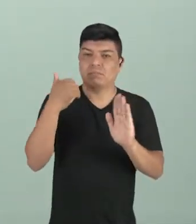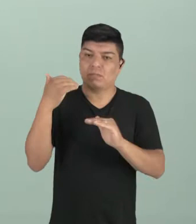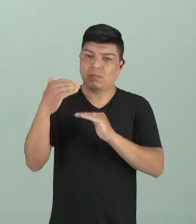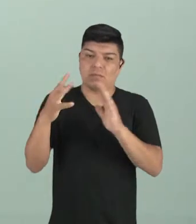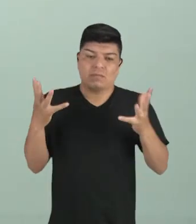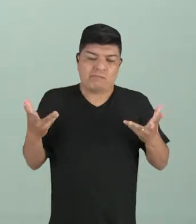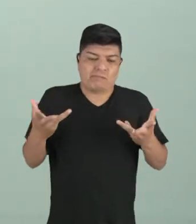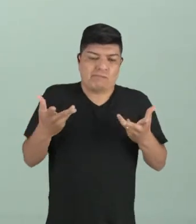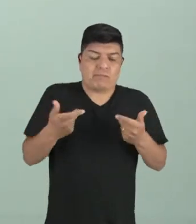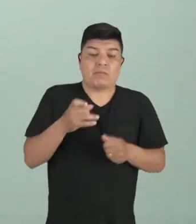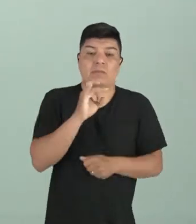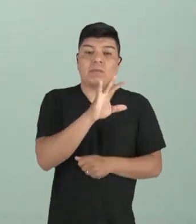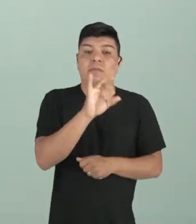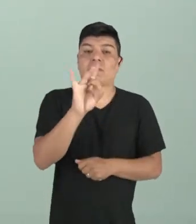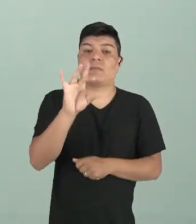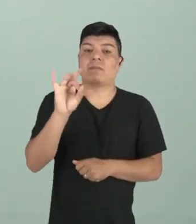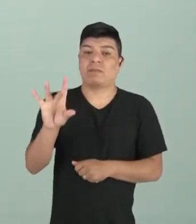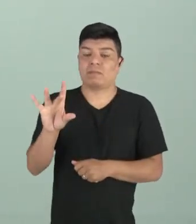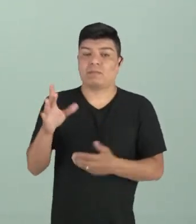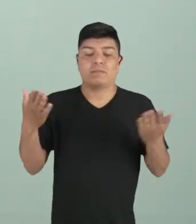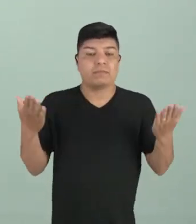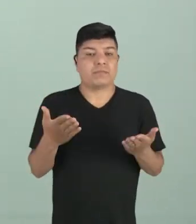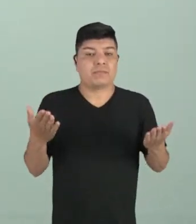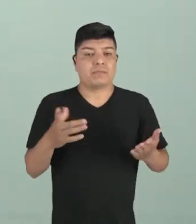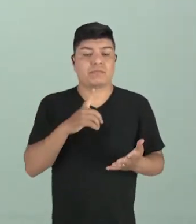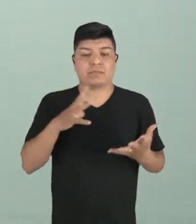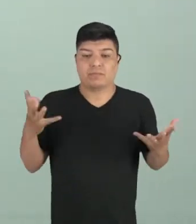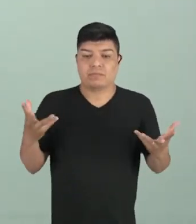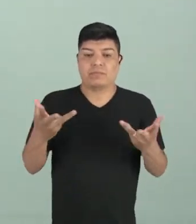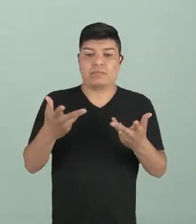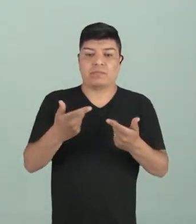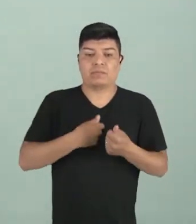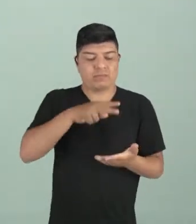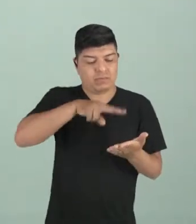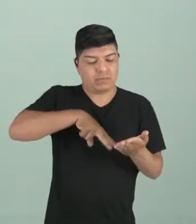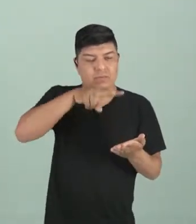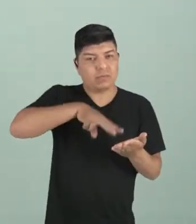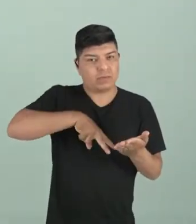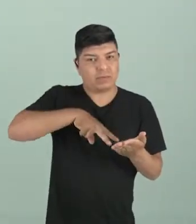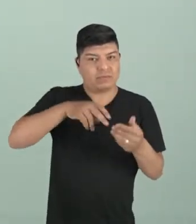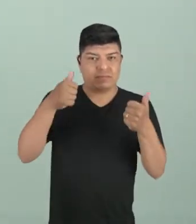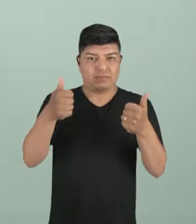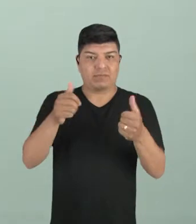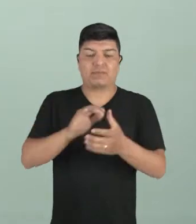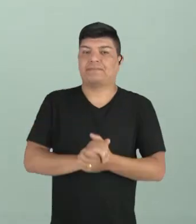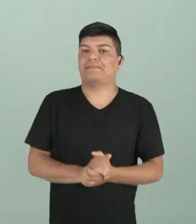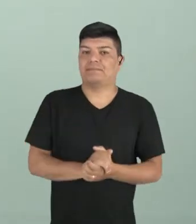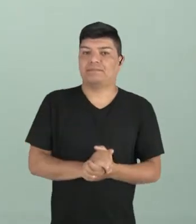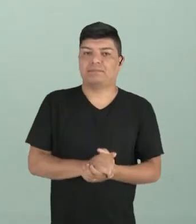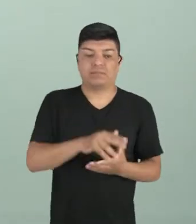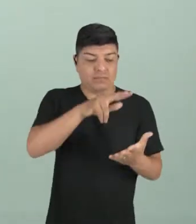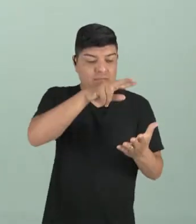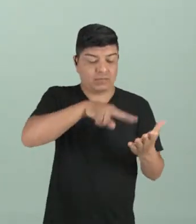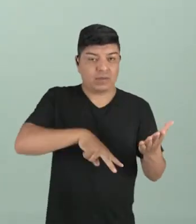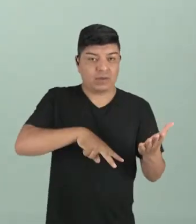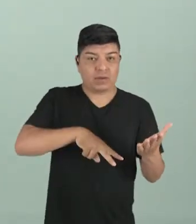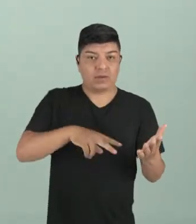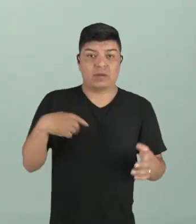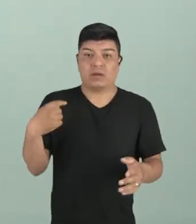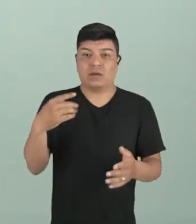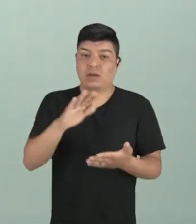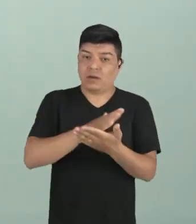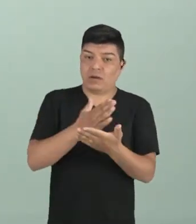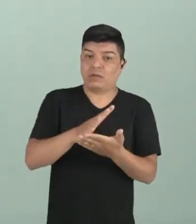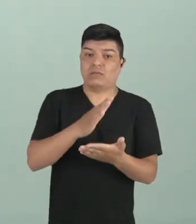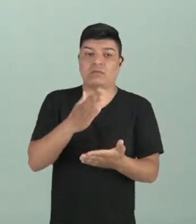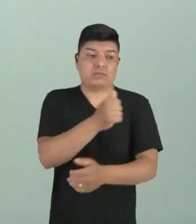dessas habilidades, tá? E hoje nós temos a habilidade de leitura. Galerinha, leitura. Para muitos